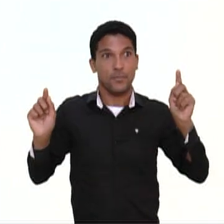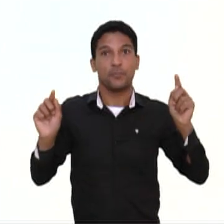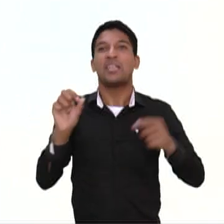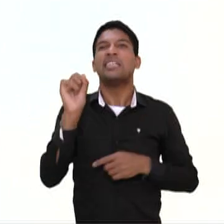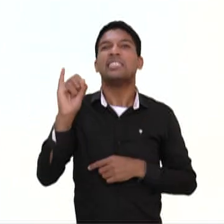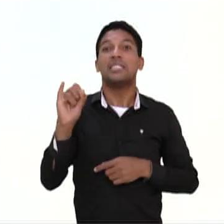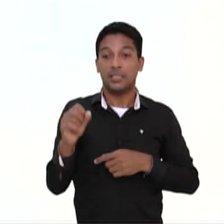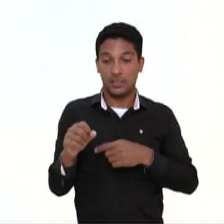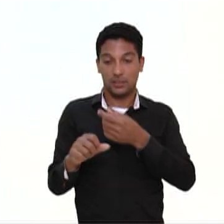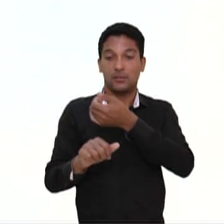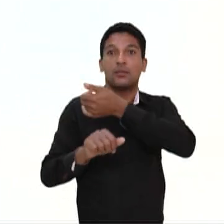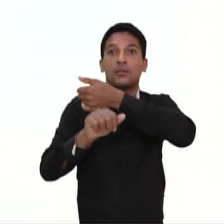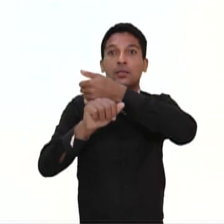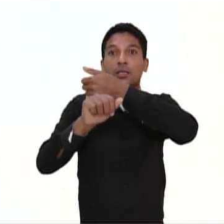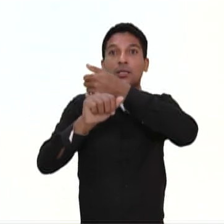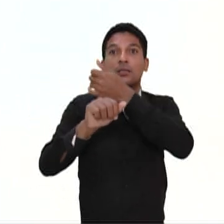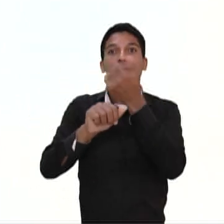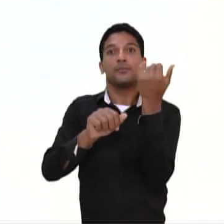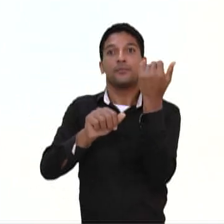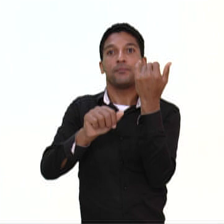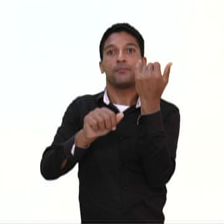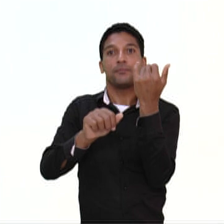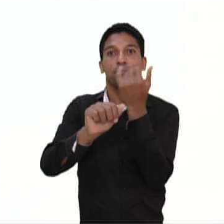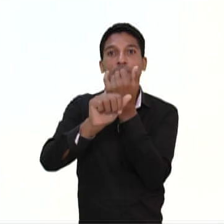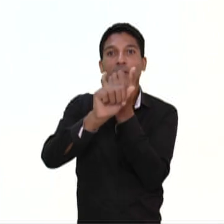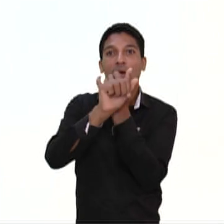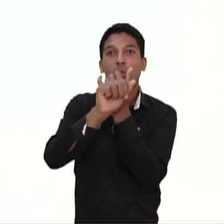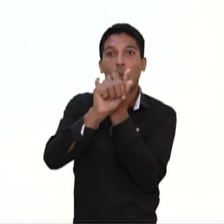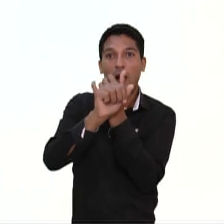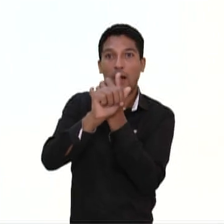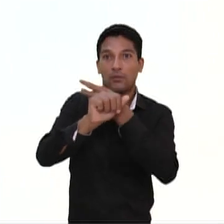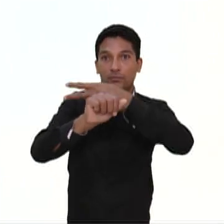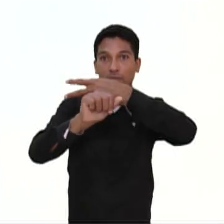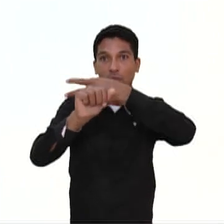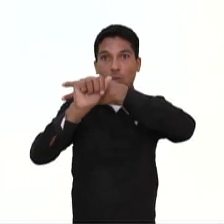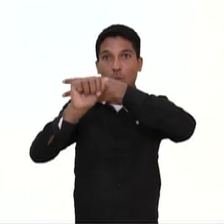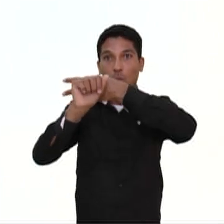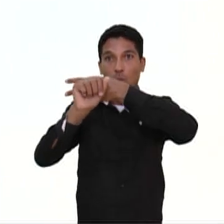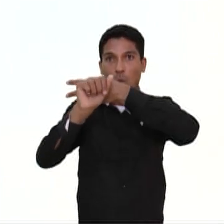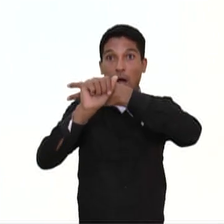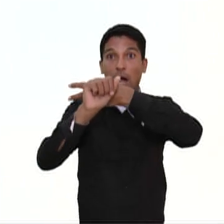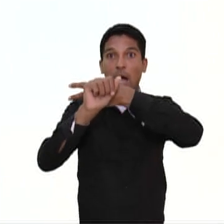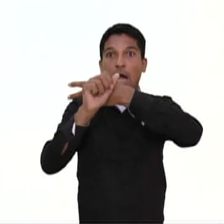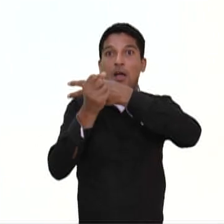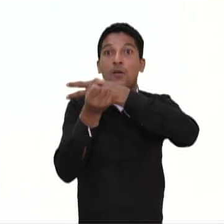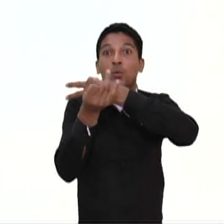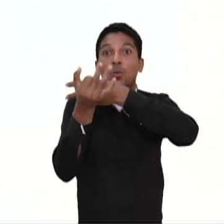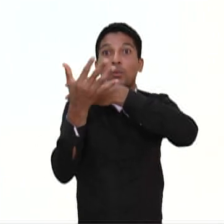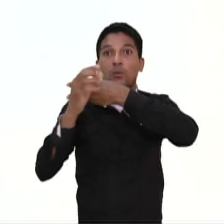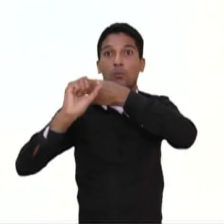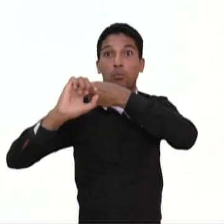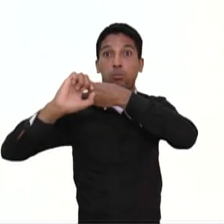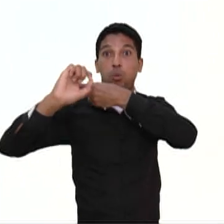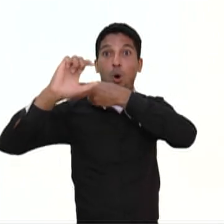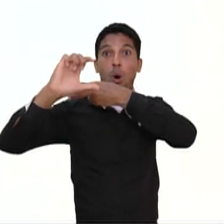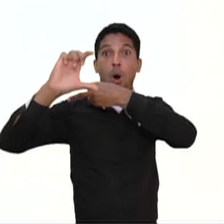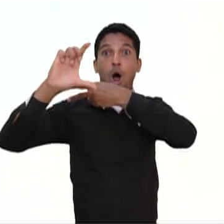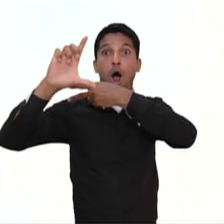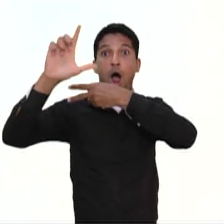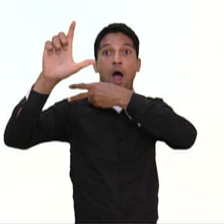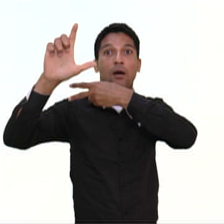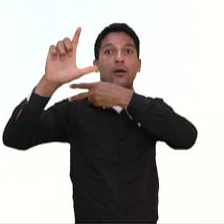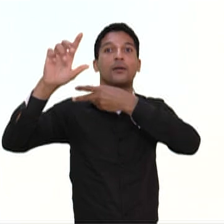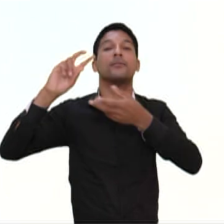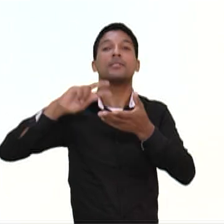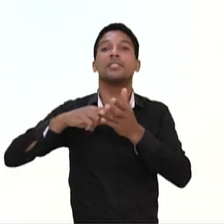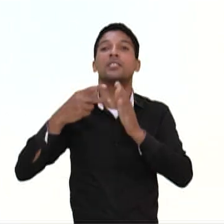parábola fecha mais um pouco. Né? Então, a abertura dela está condicionada ao valor de x. E quando fala